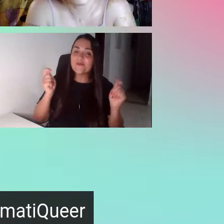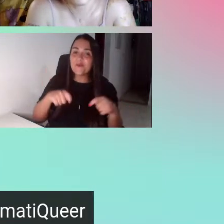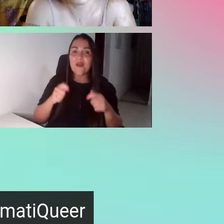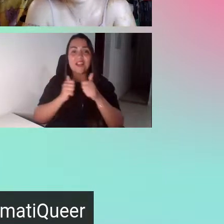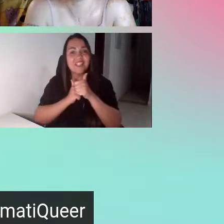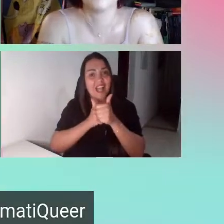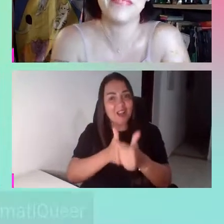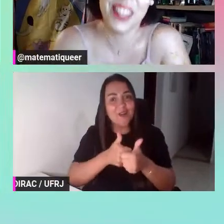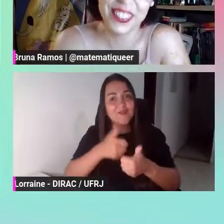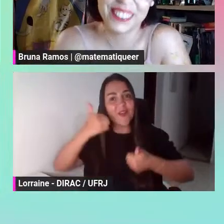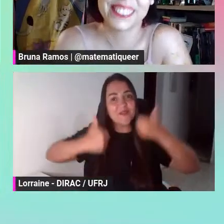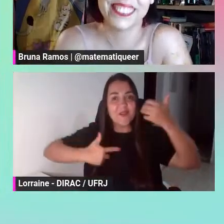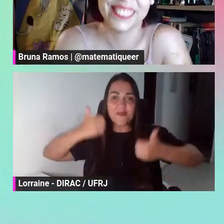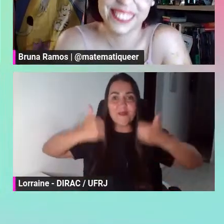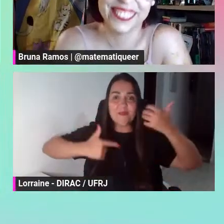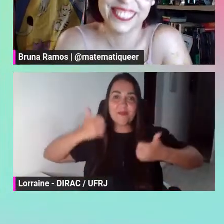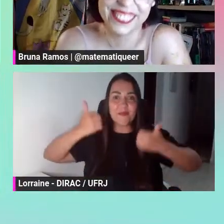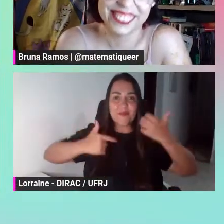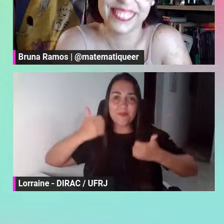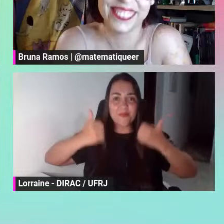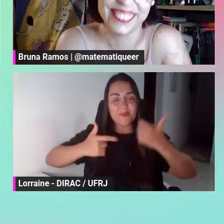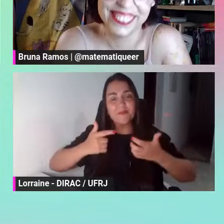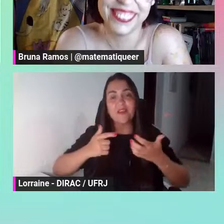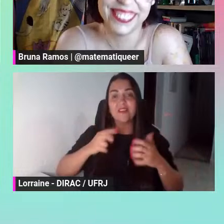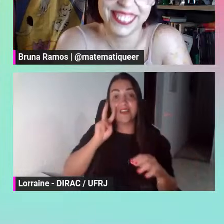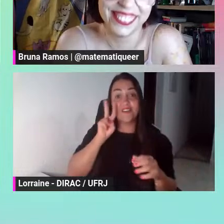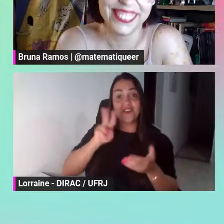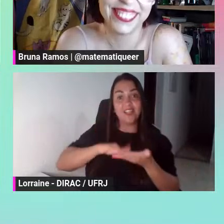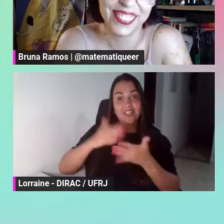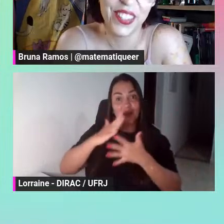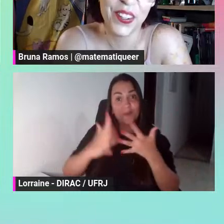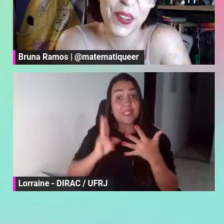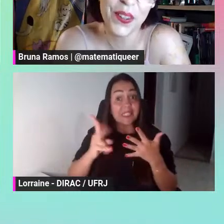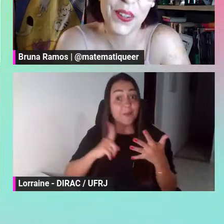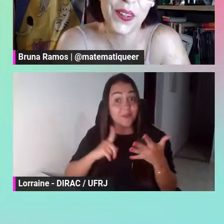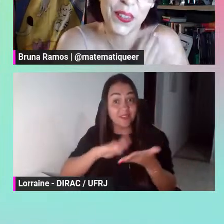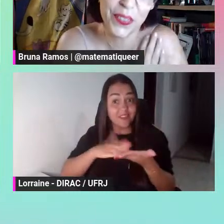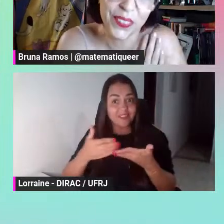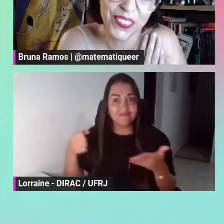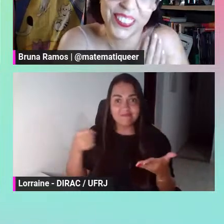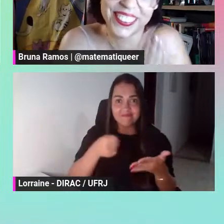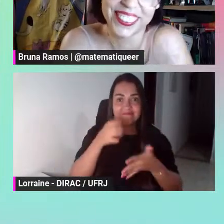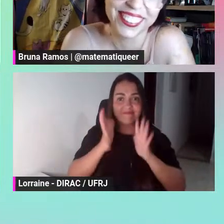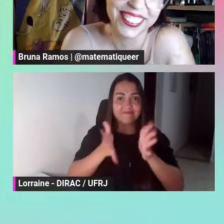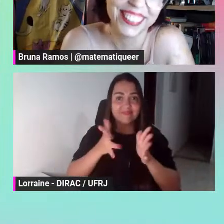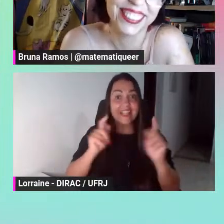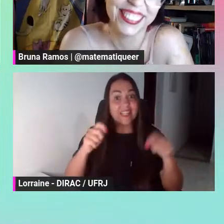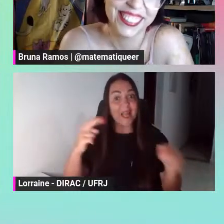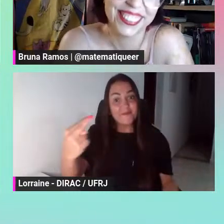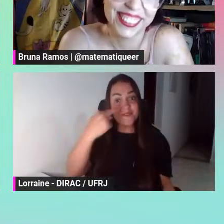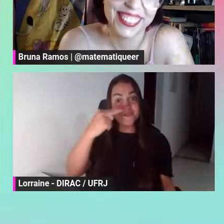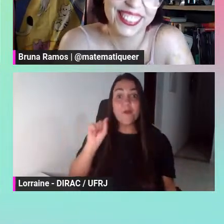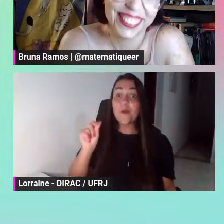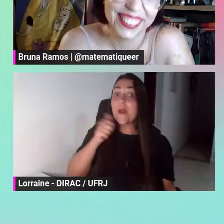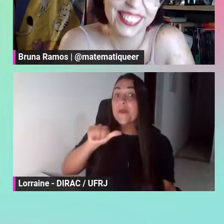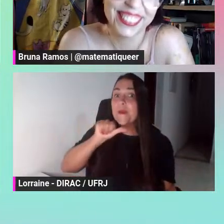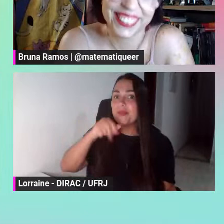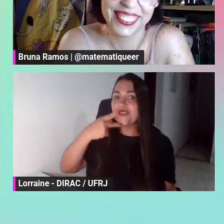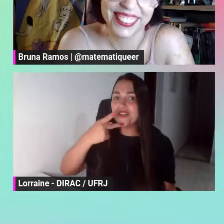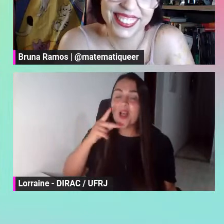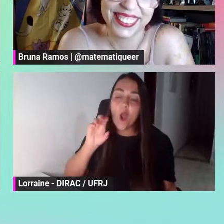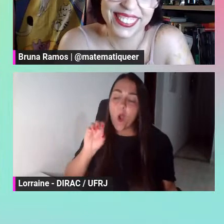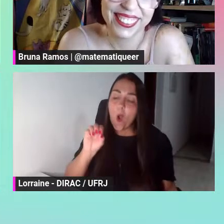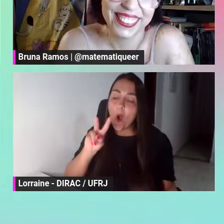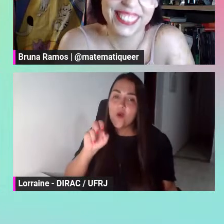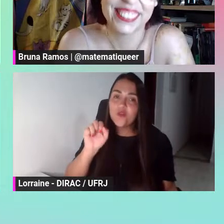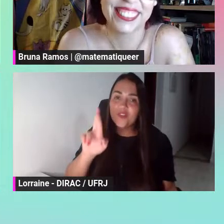minha fala. E não é sempre que elas têm essa oportunidade de ouvir, né? Por que não dizer ouvir? De